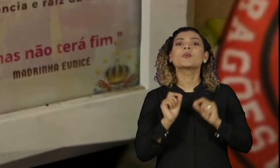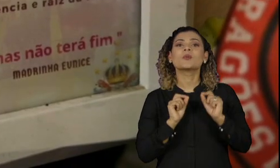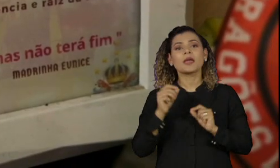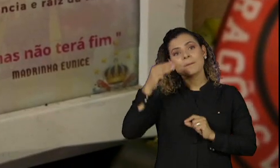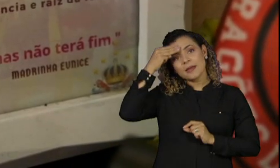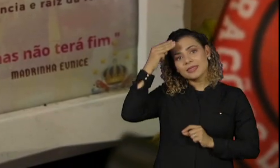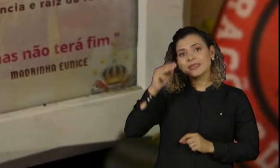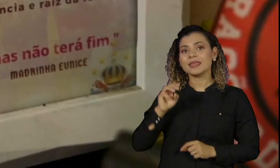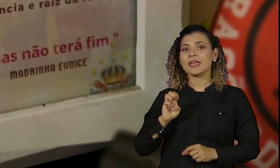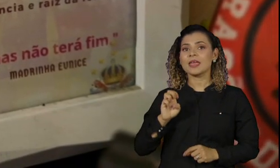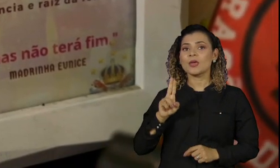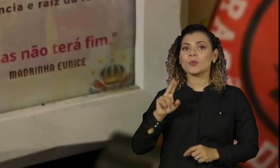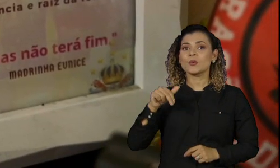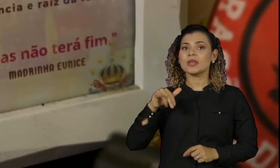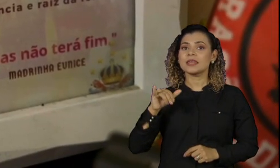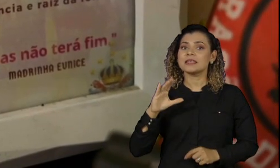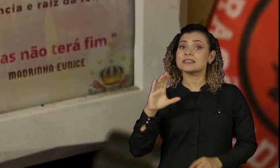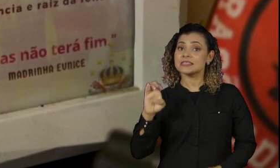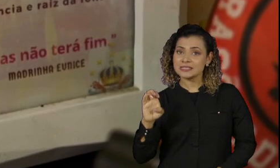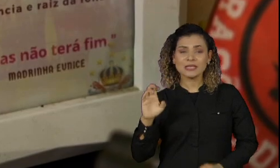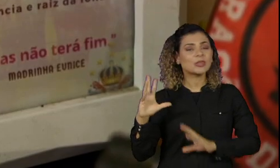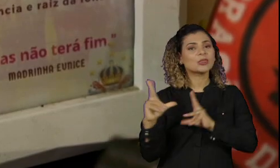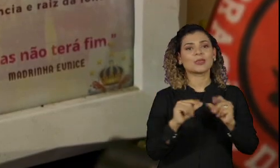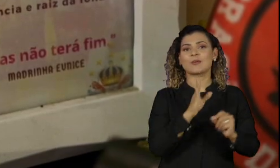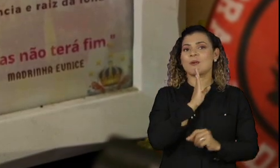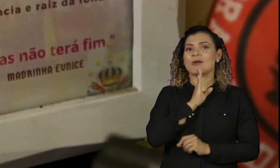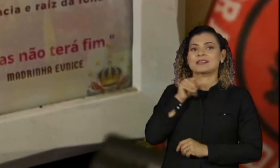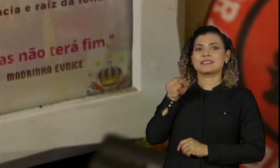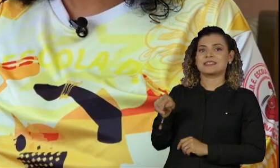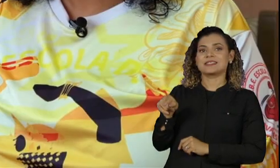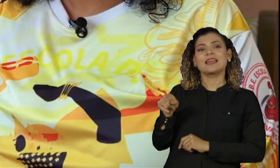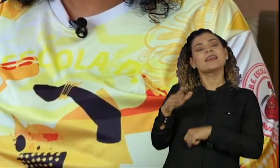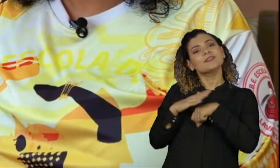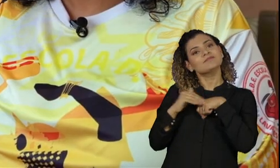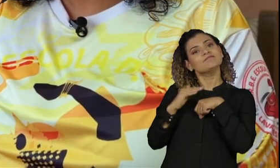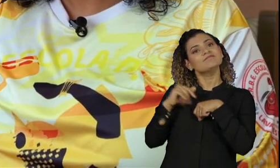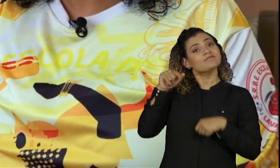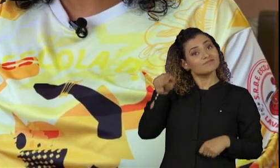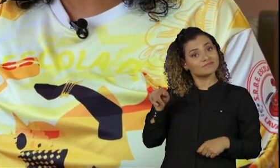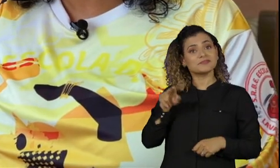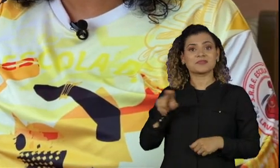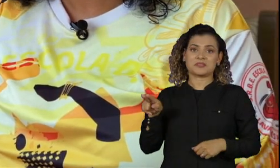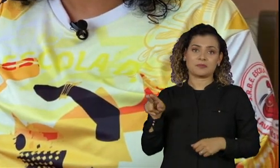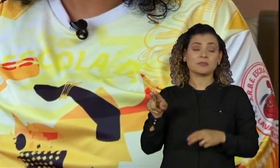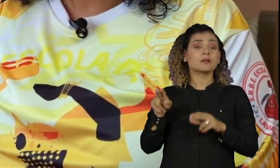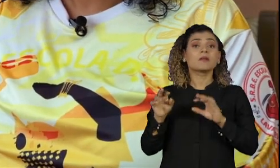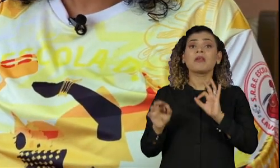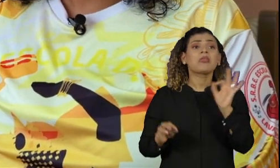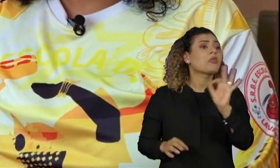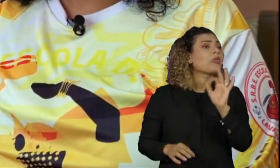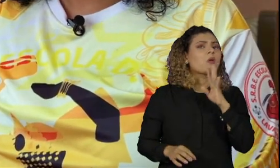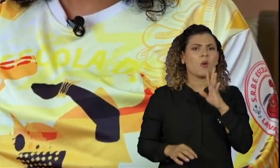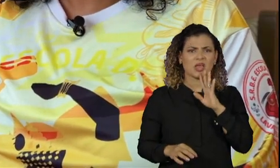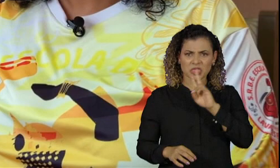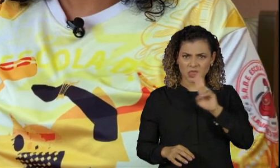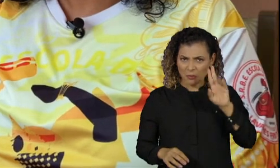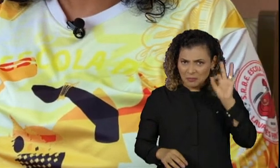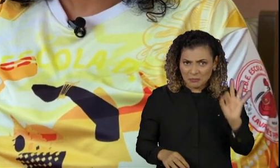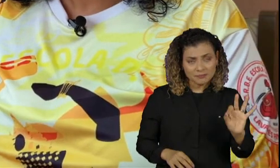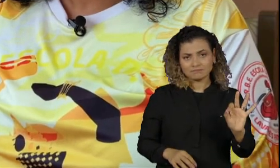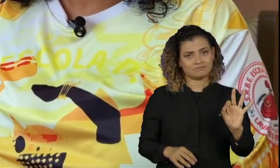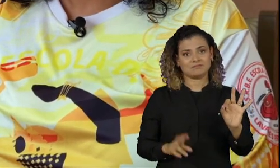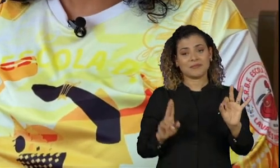Madrinha Eunice, onde todo mundo aprendeu isso e ninguém conhece ela se não